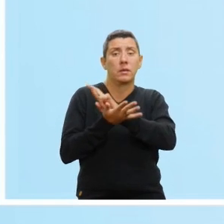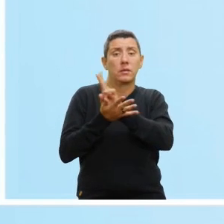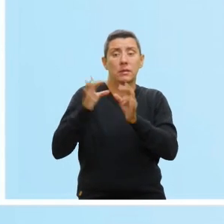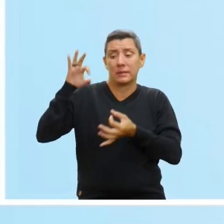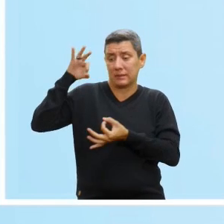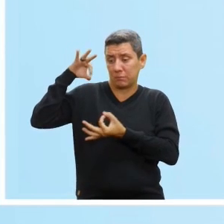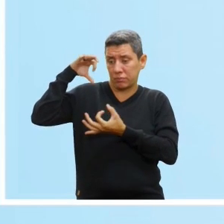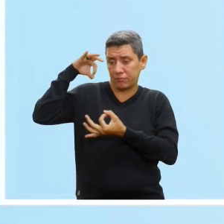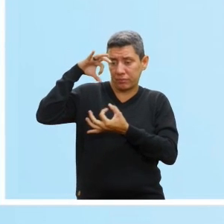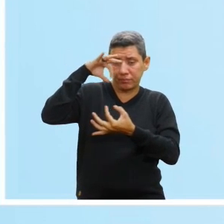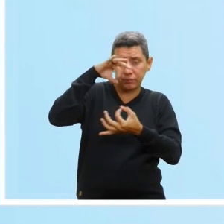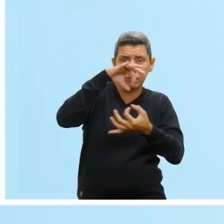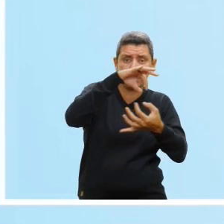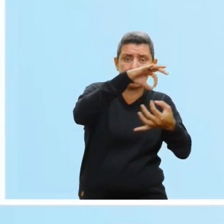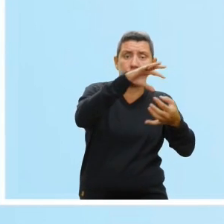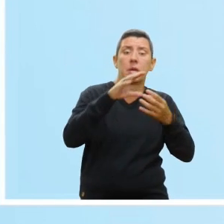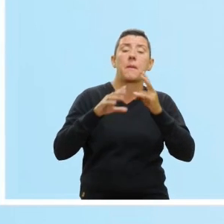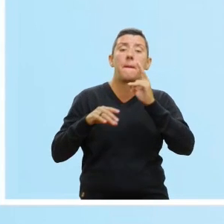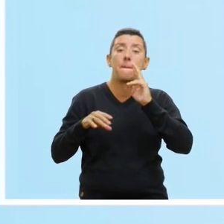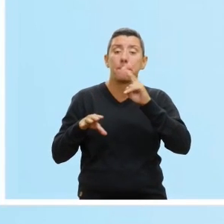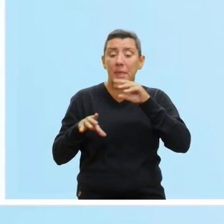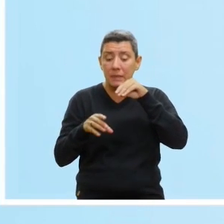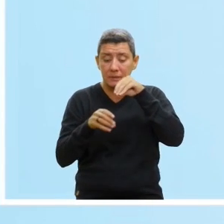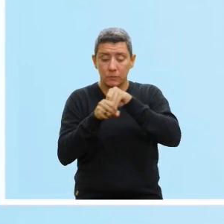passar dentro da mesma fibra, ok?